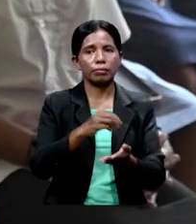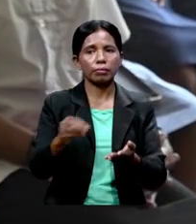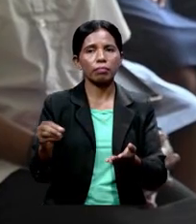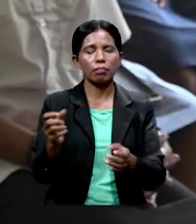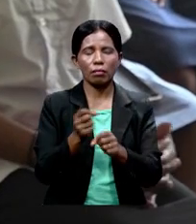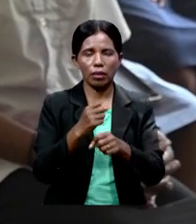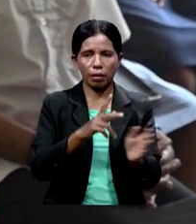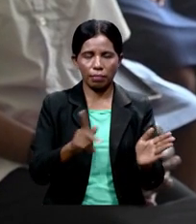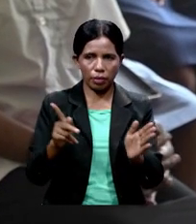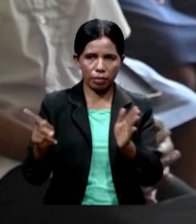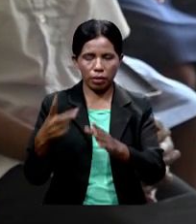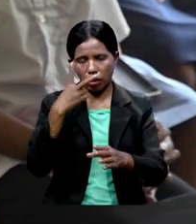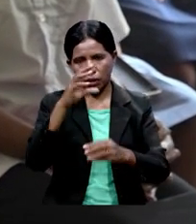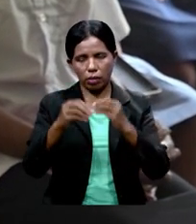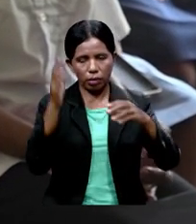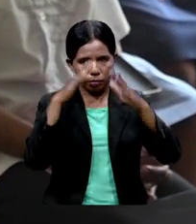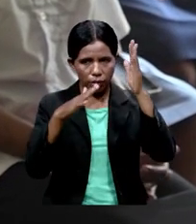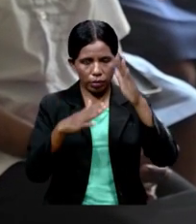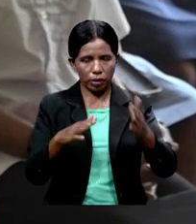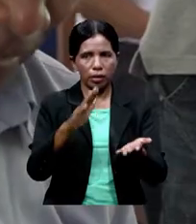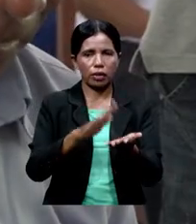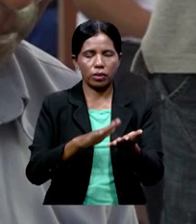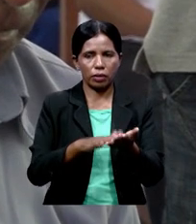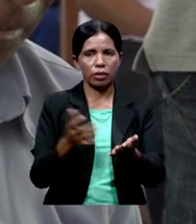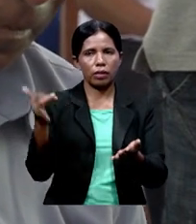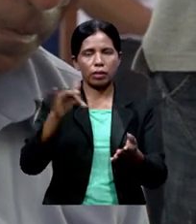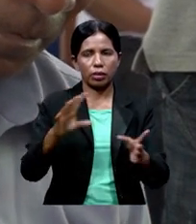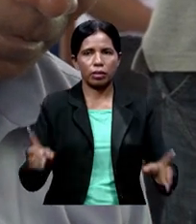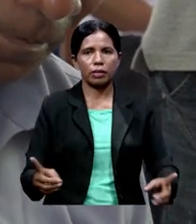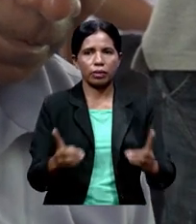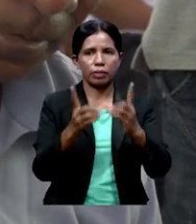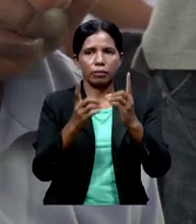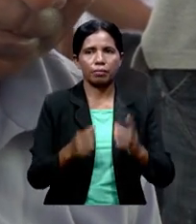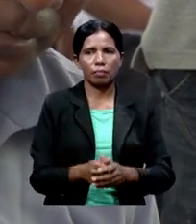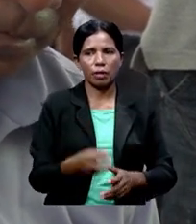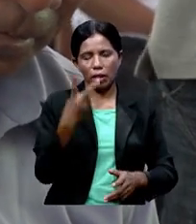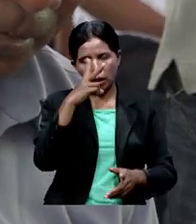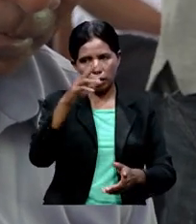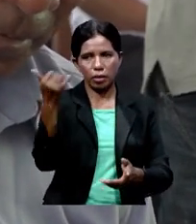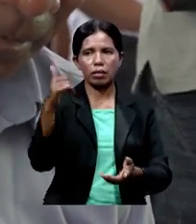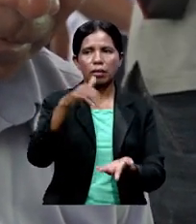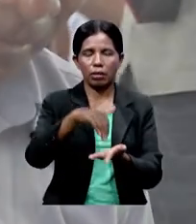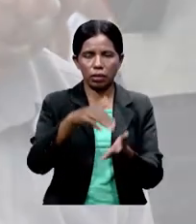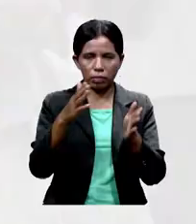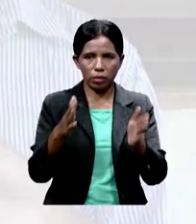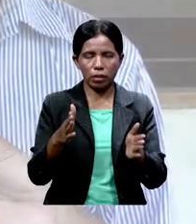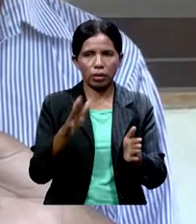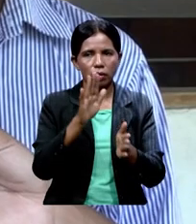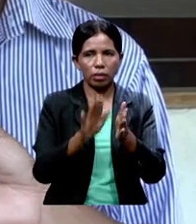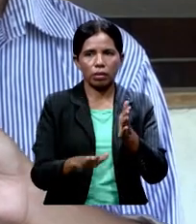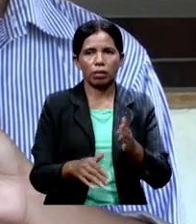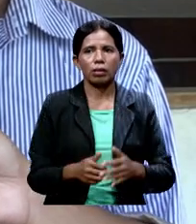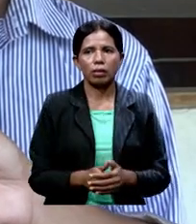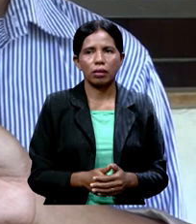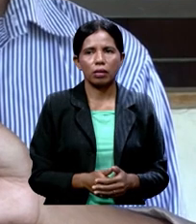plano até resolver o problema que a escola refere enfrenta. A gente vai ser estudante menos,